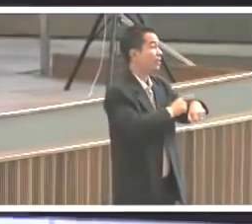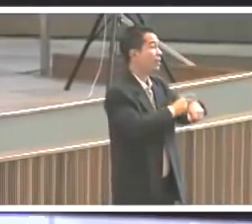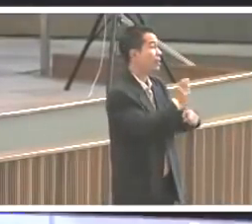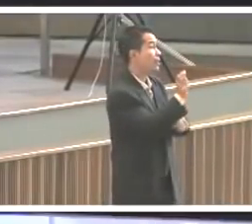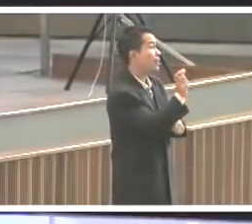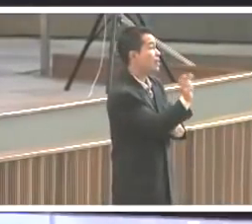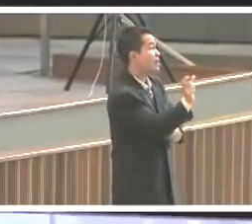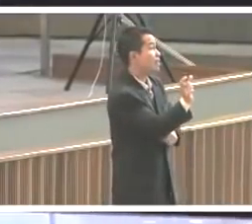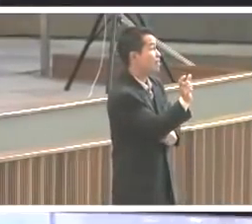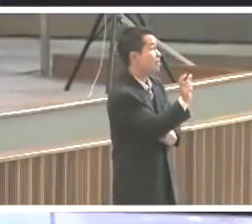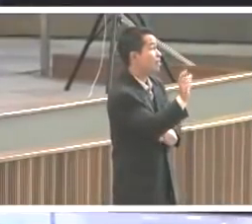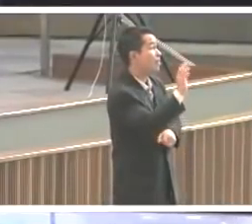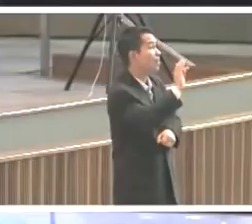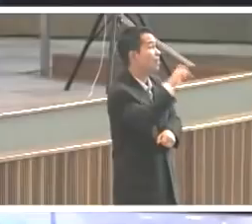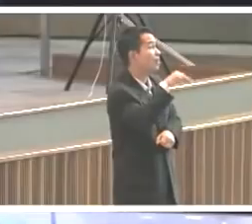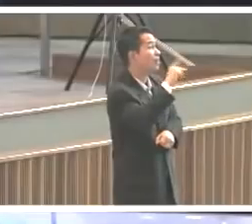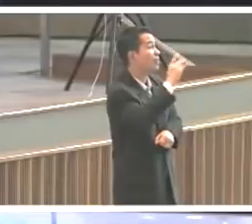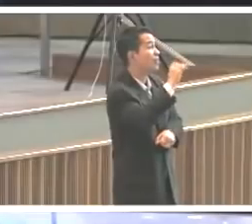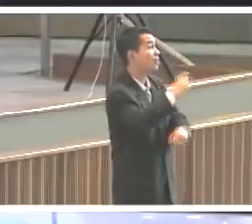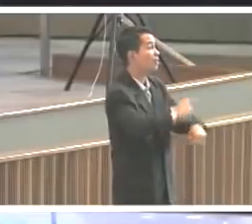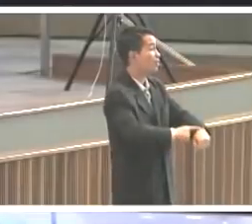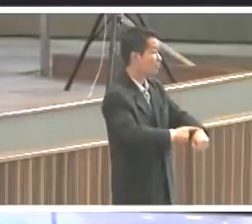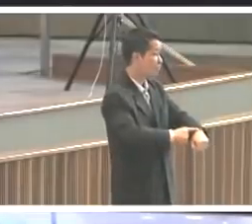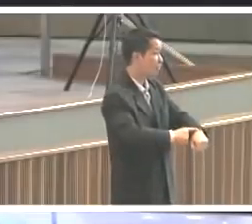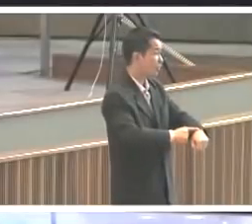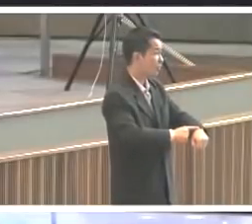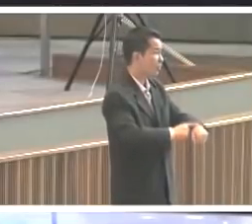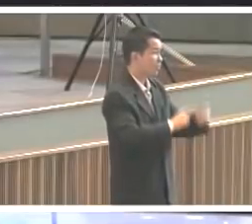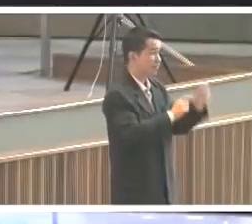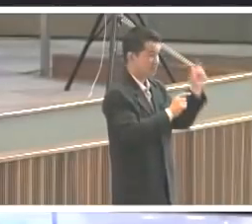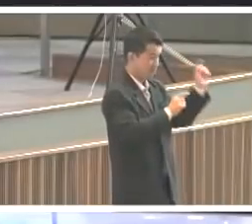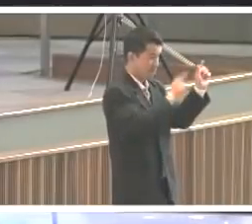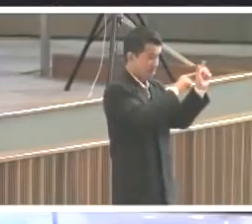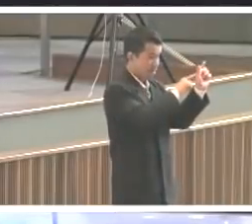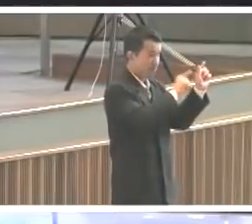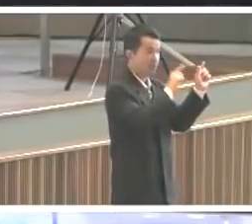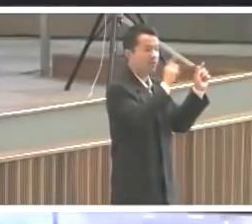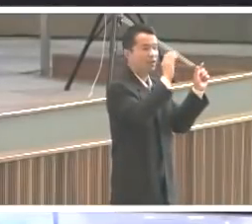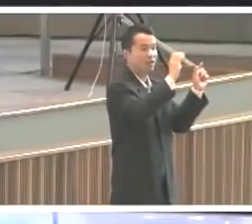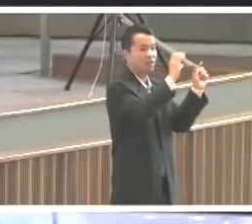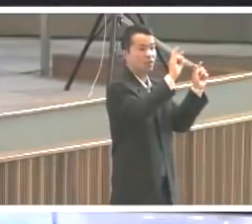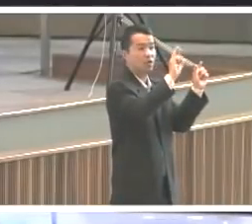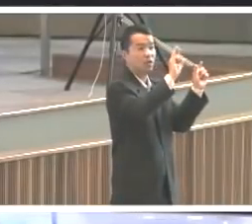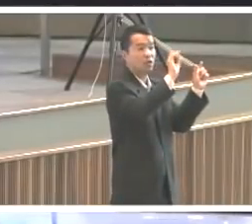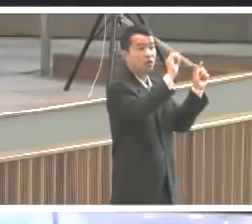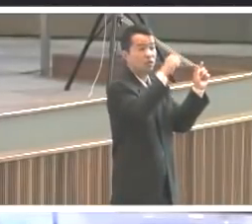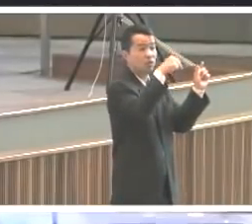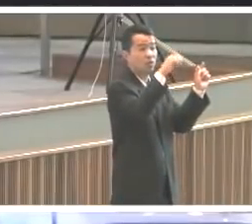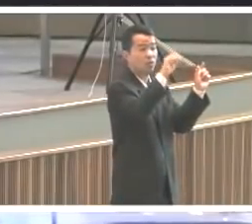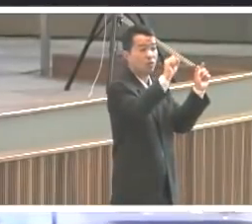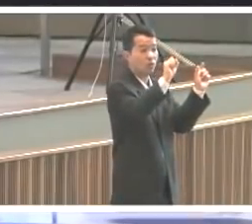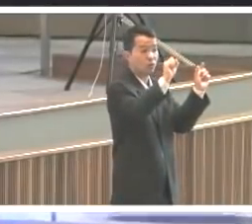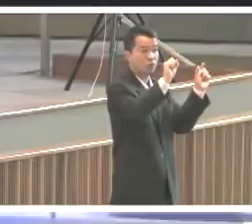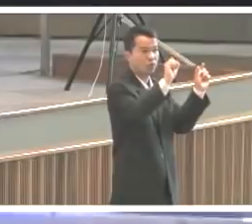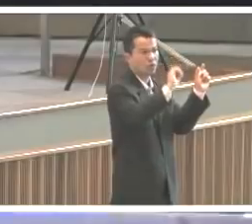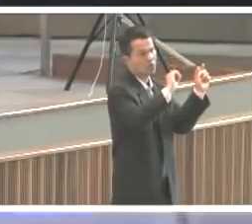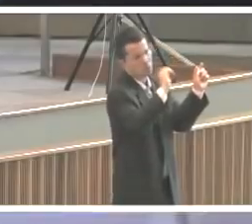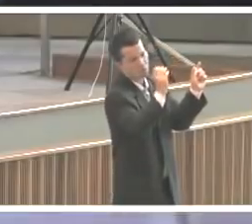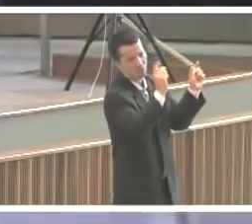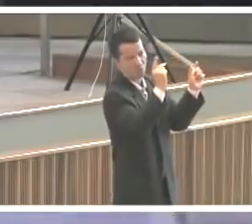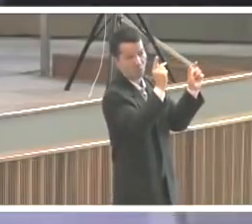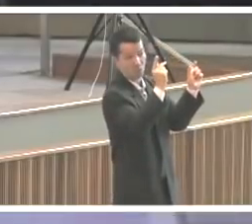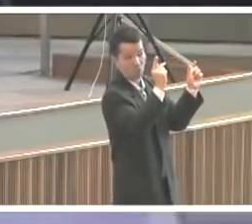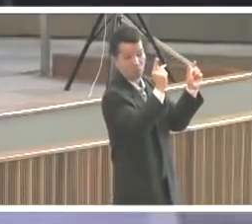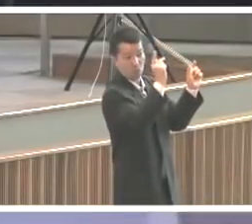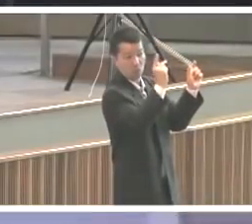é cronos, que é quando a gente marca o tempo na agenda, né? Daí vem a